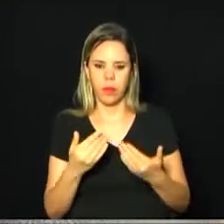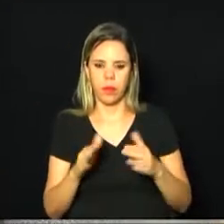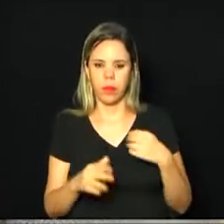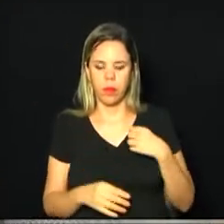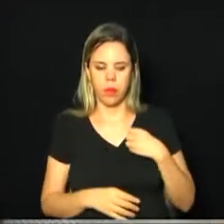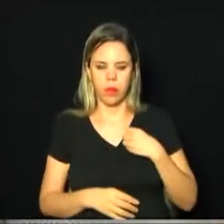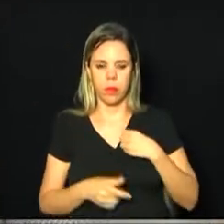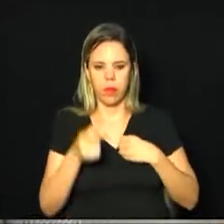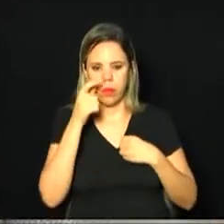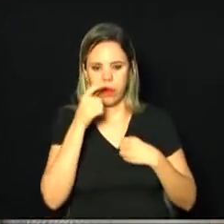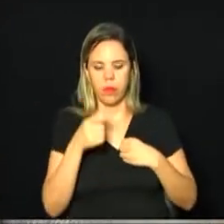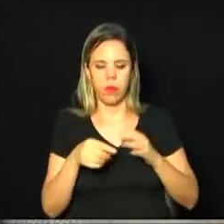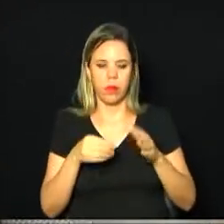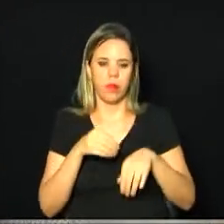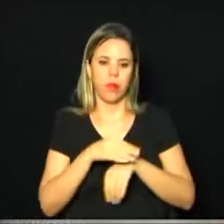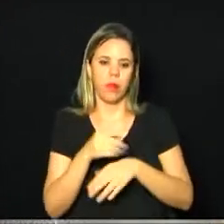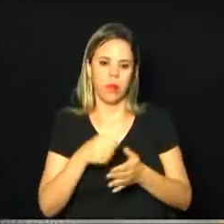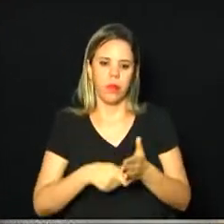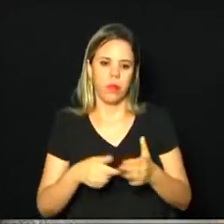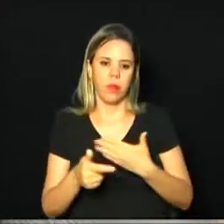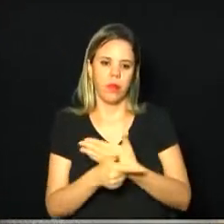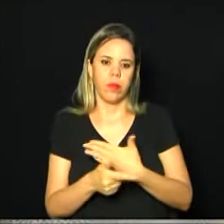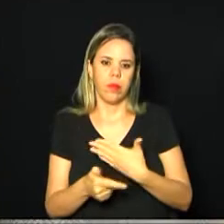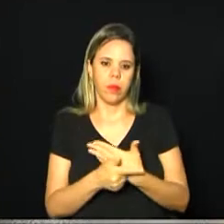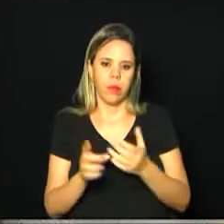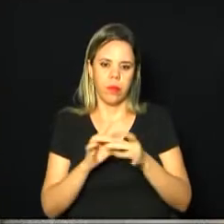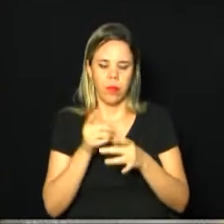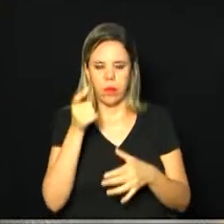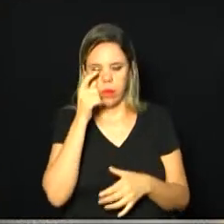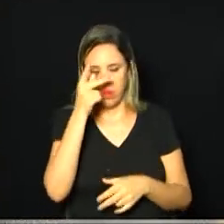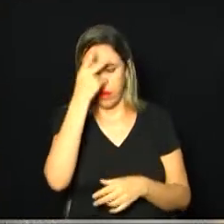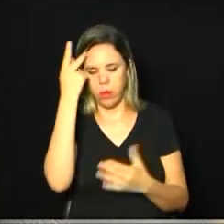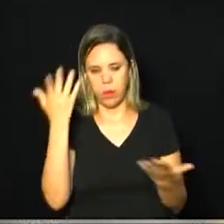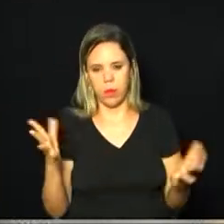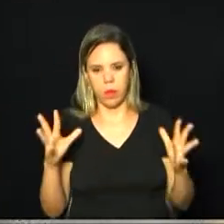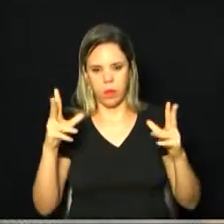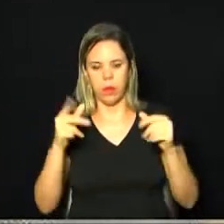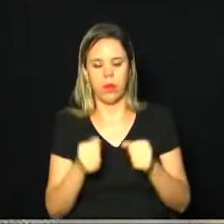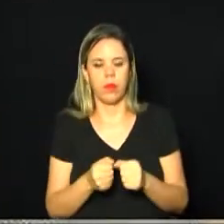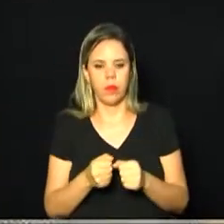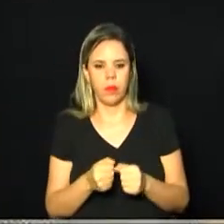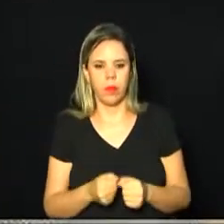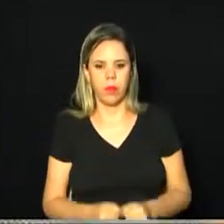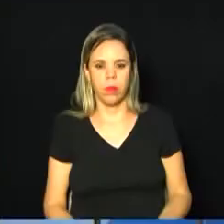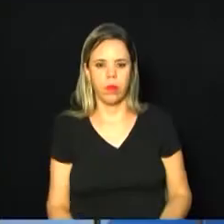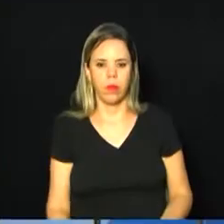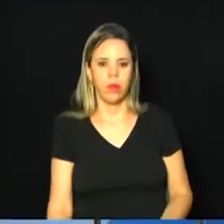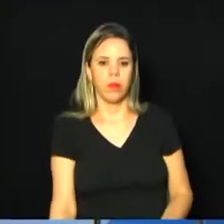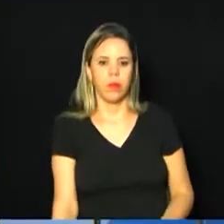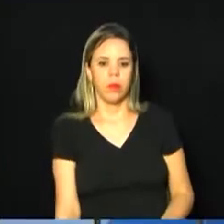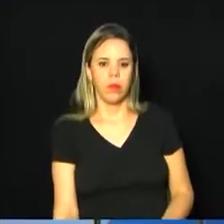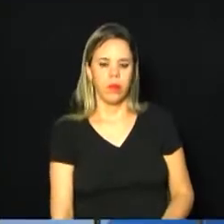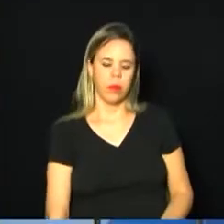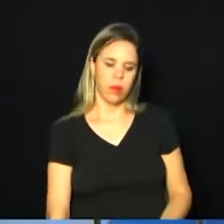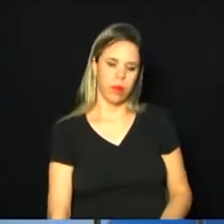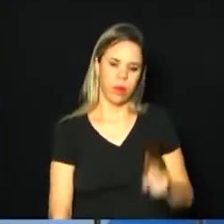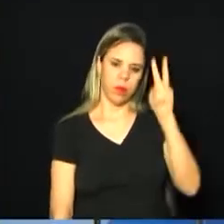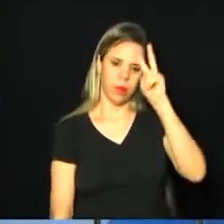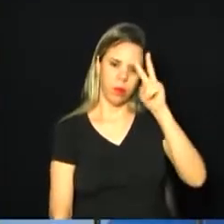aberta ouvir mais de medicações esse é o nosso papel estamos a envolver a população e eu ver todos interessa E